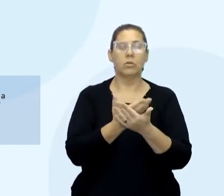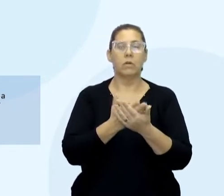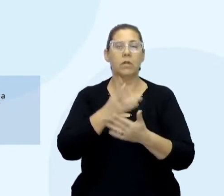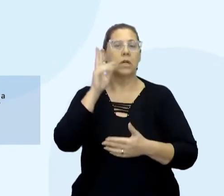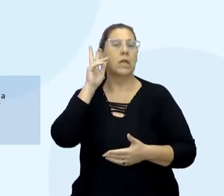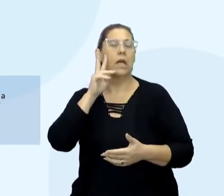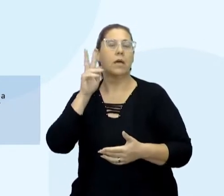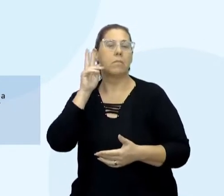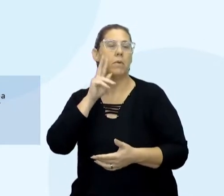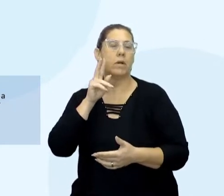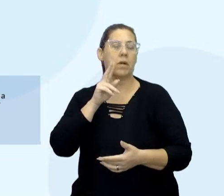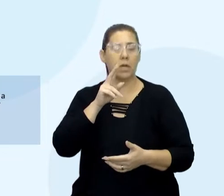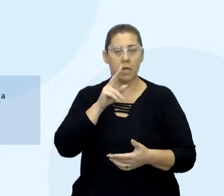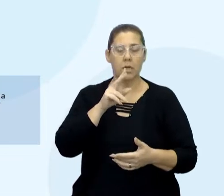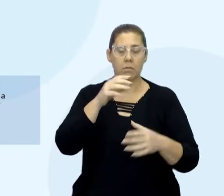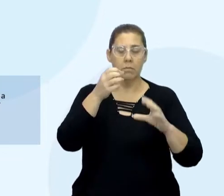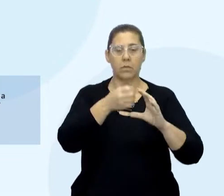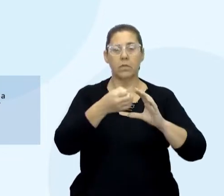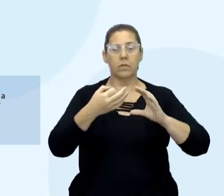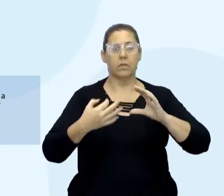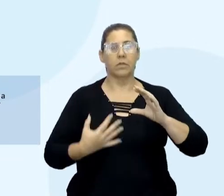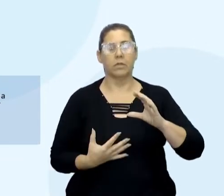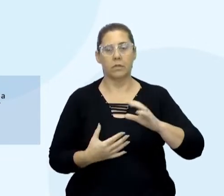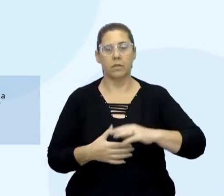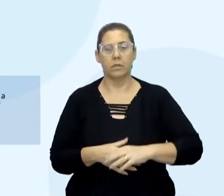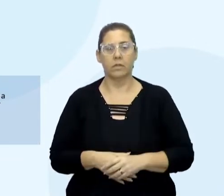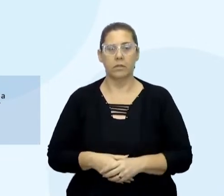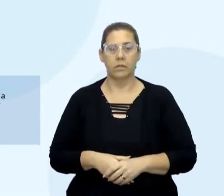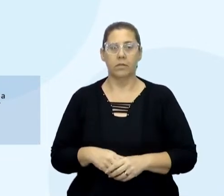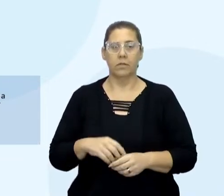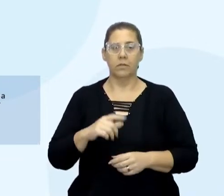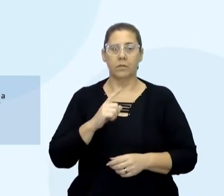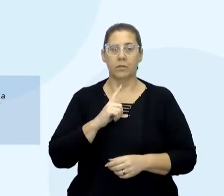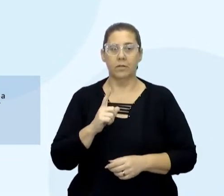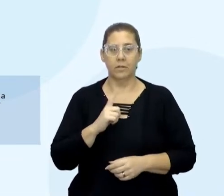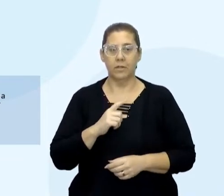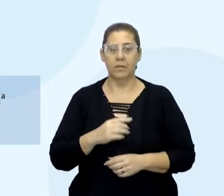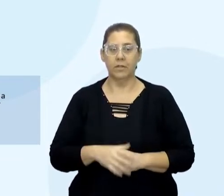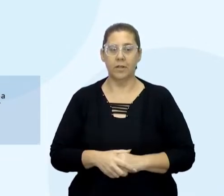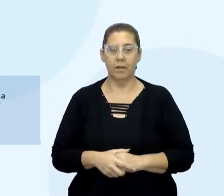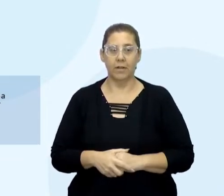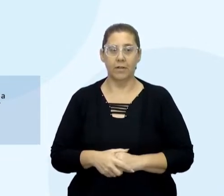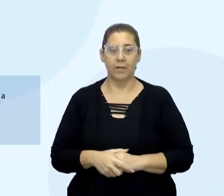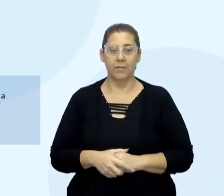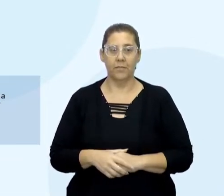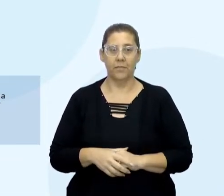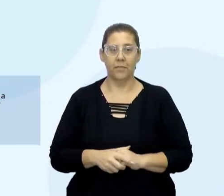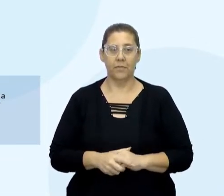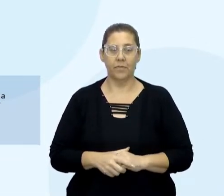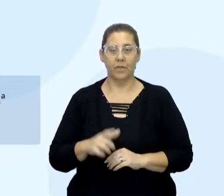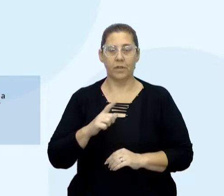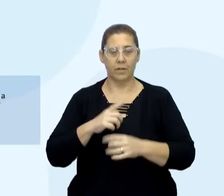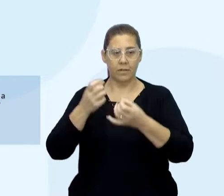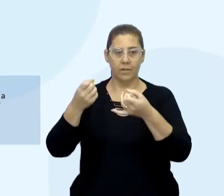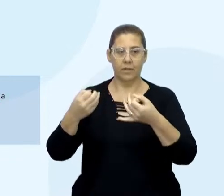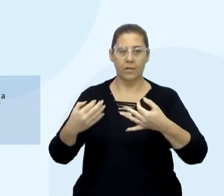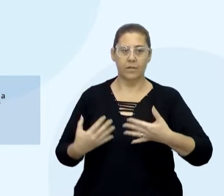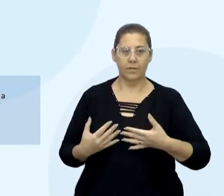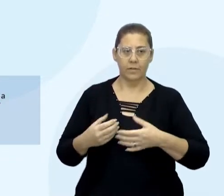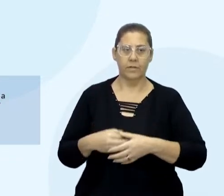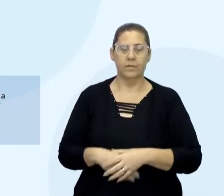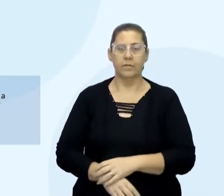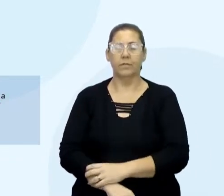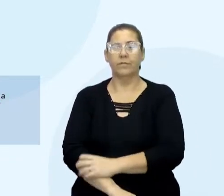retomar elementos que comem, do componente, desculpa. Estou muito nervoso com a participação do professor Mauro Farias aqui na minha aula. Você está um pouco emocionado, mas Nossa, essa